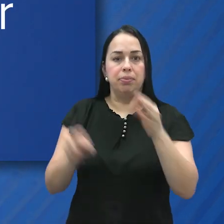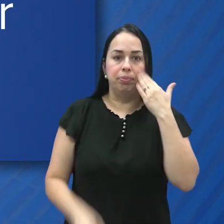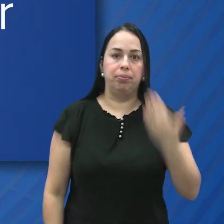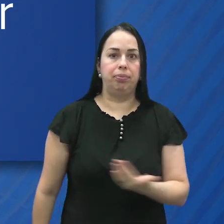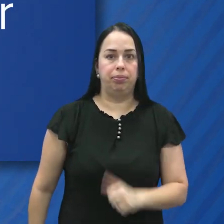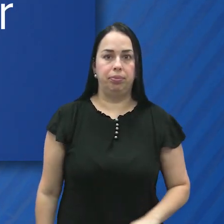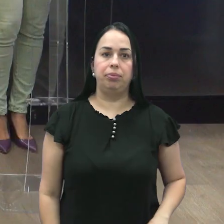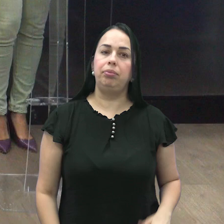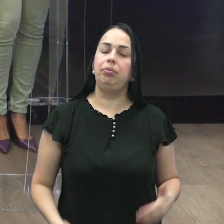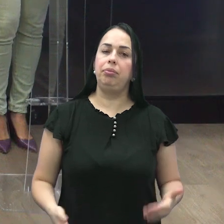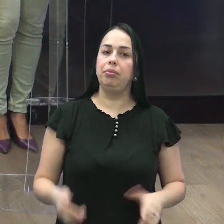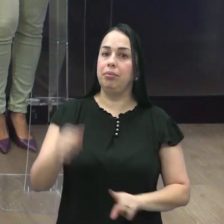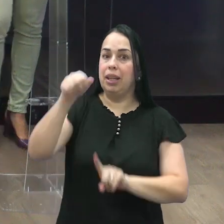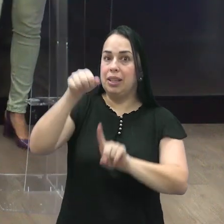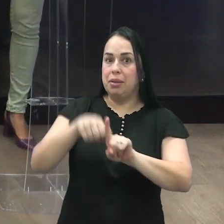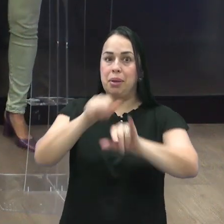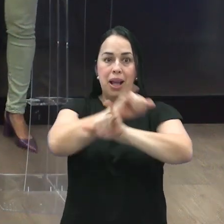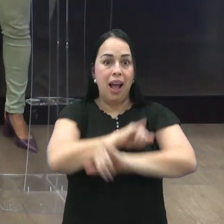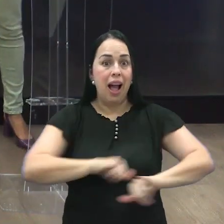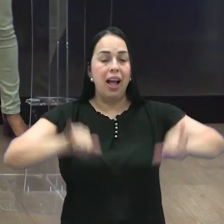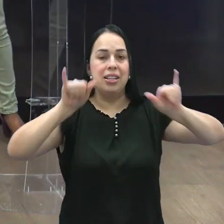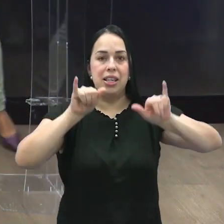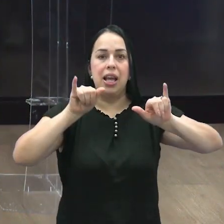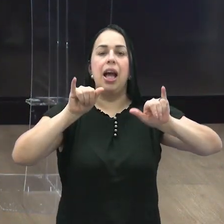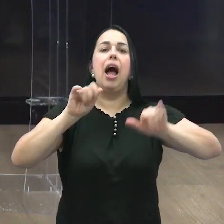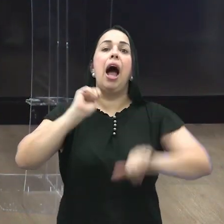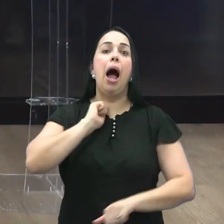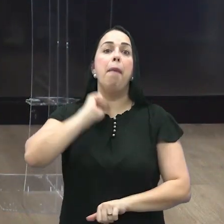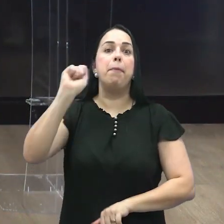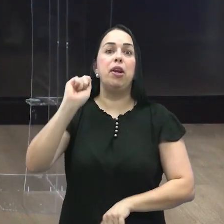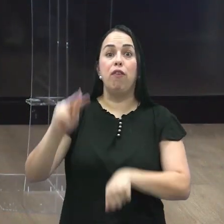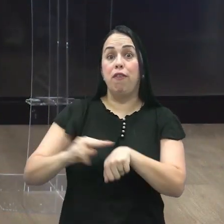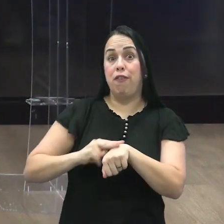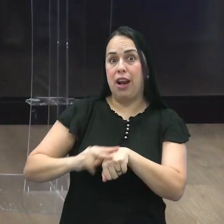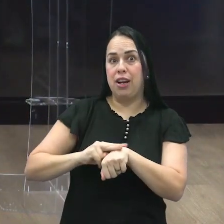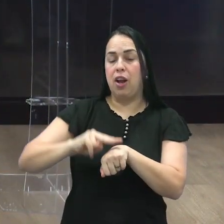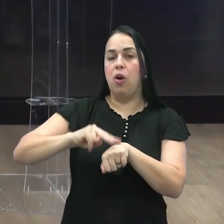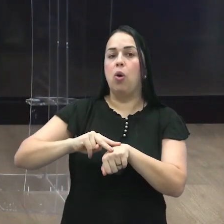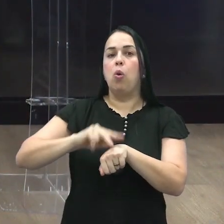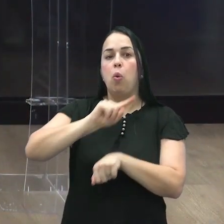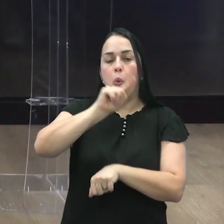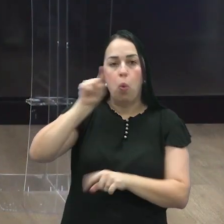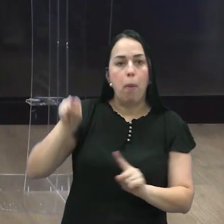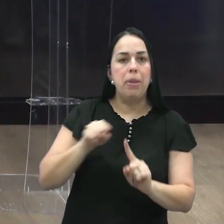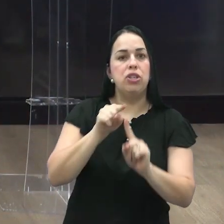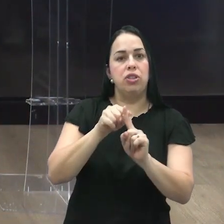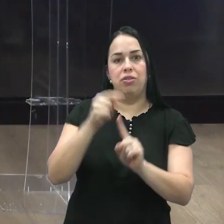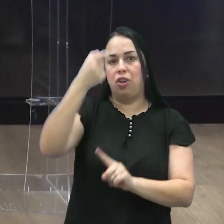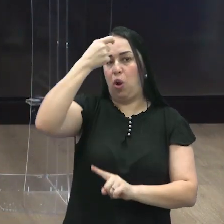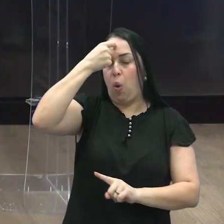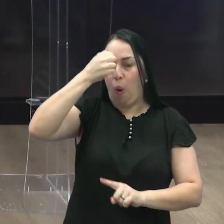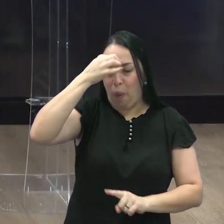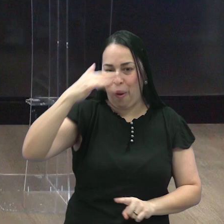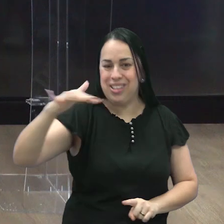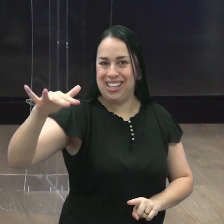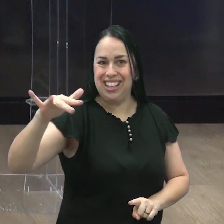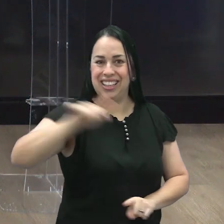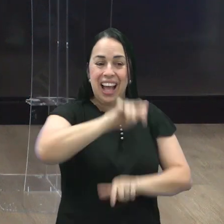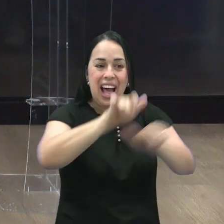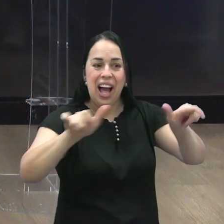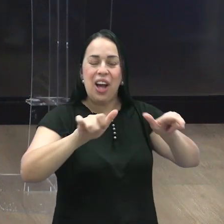das Sessões. Este mês, a campanha Abril Verde tem como objetivo conscientizar empresas e